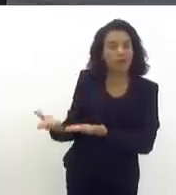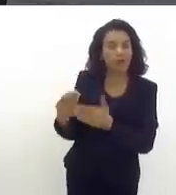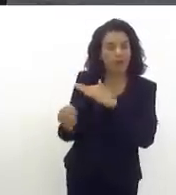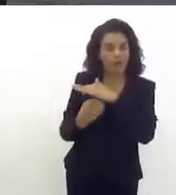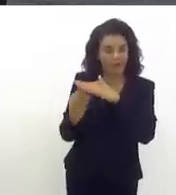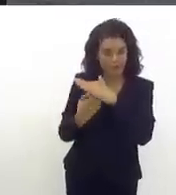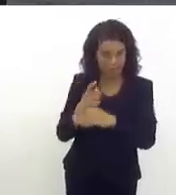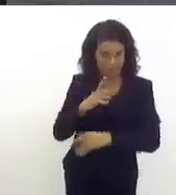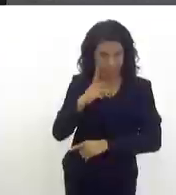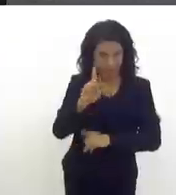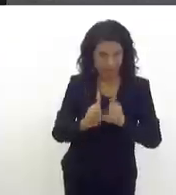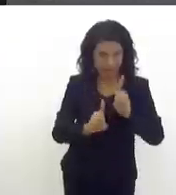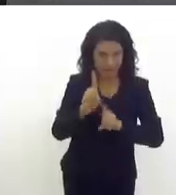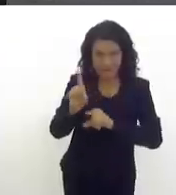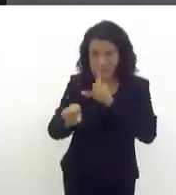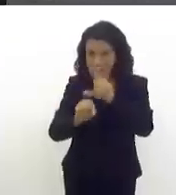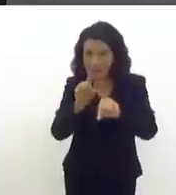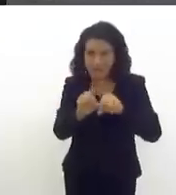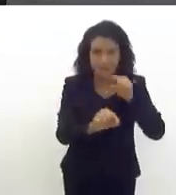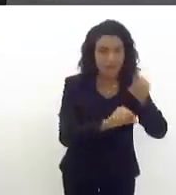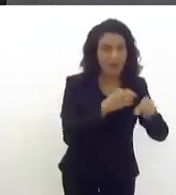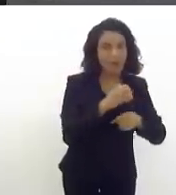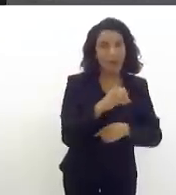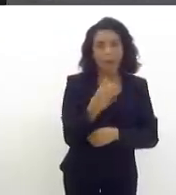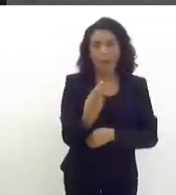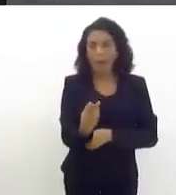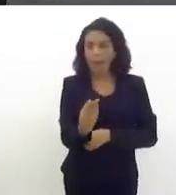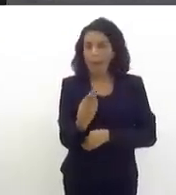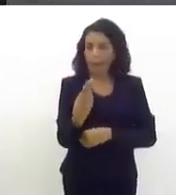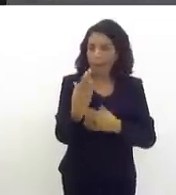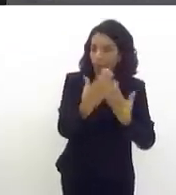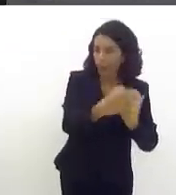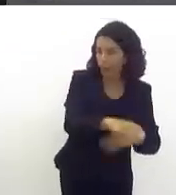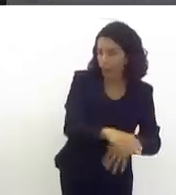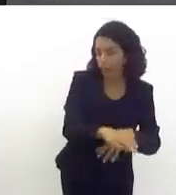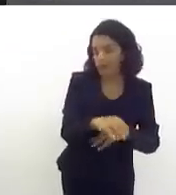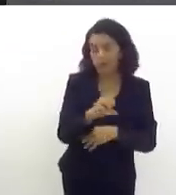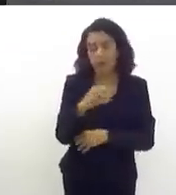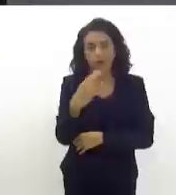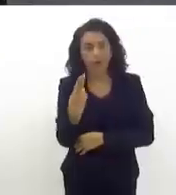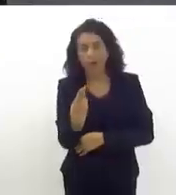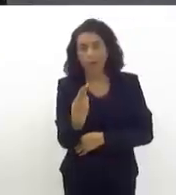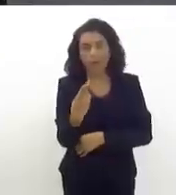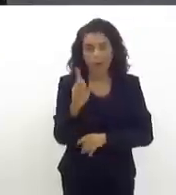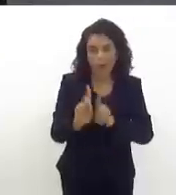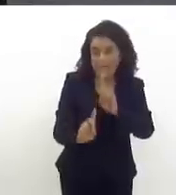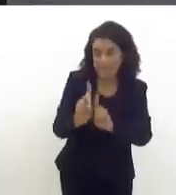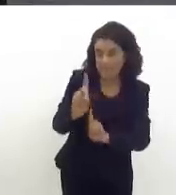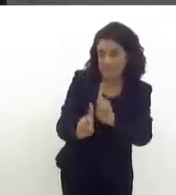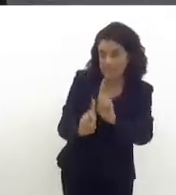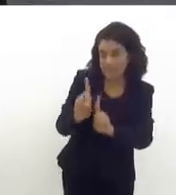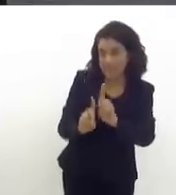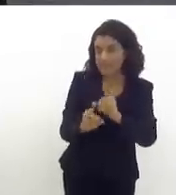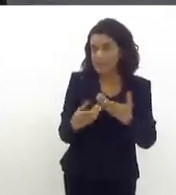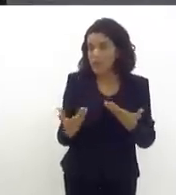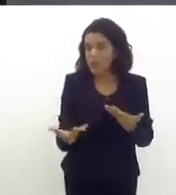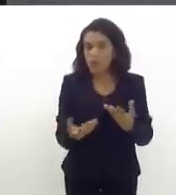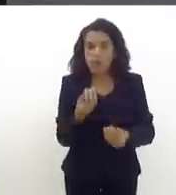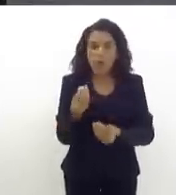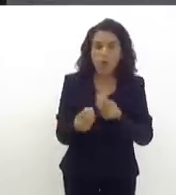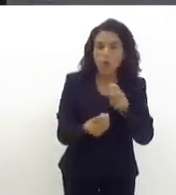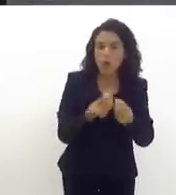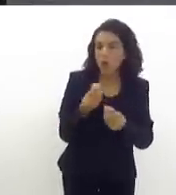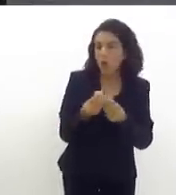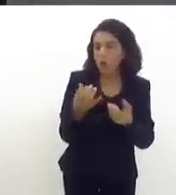houve um processo de seleção houve um concurso houve uma licitação ou